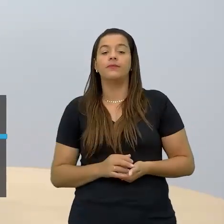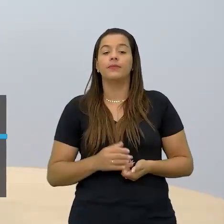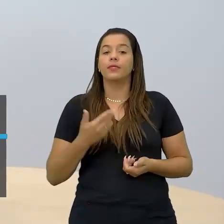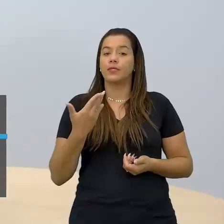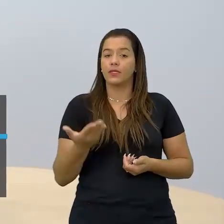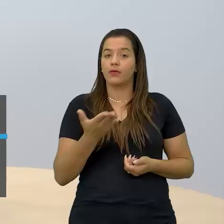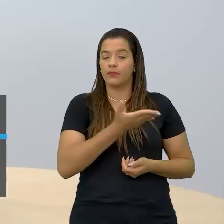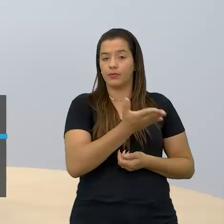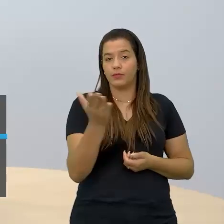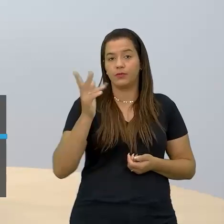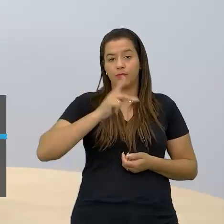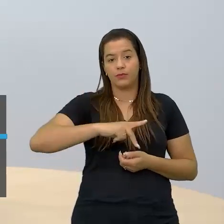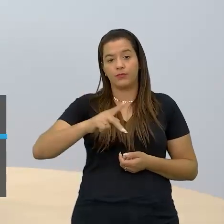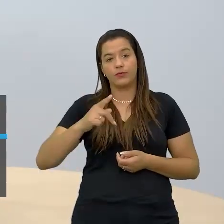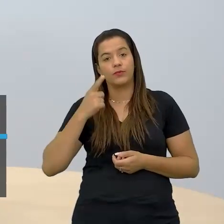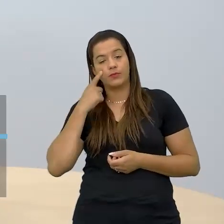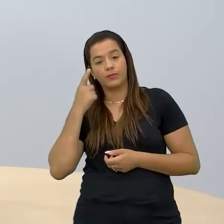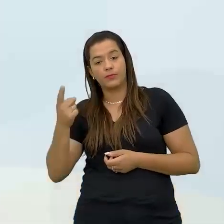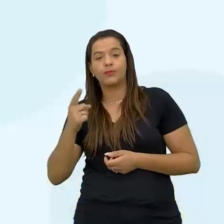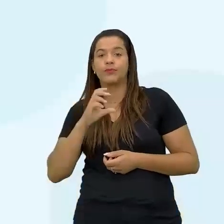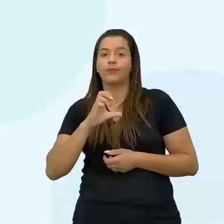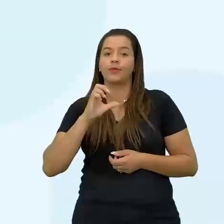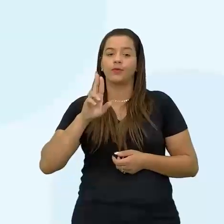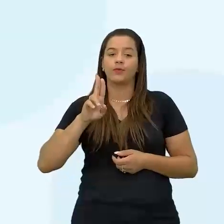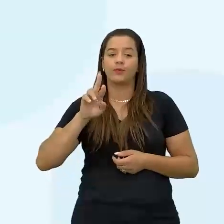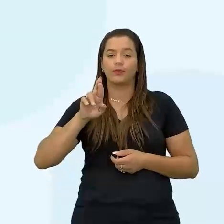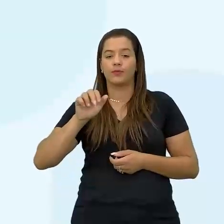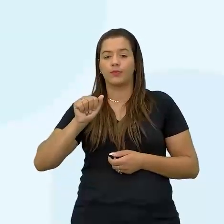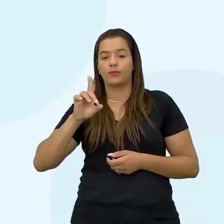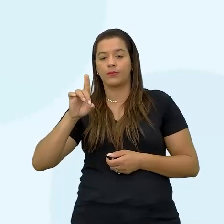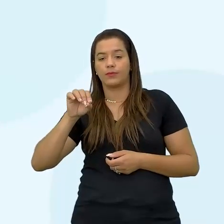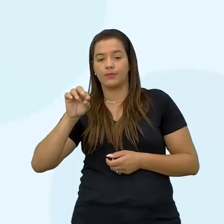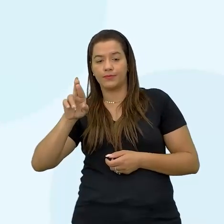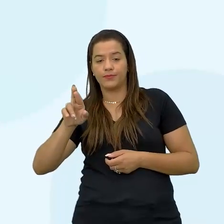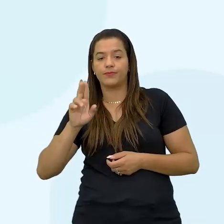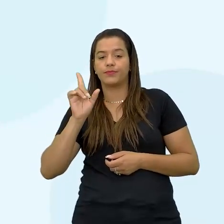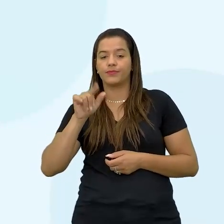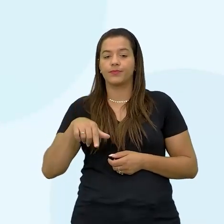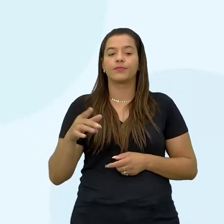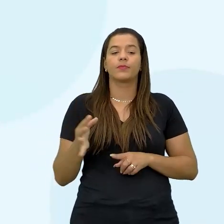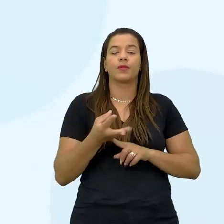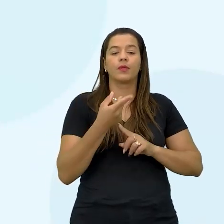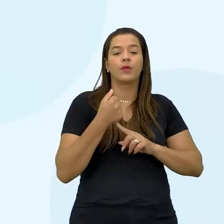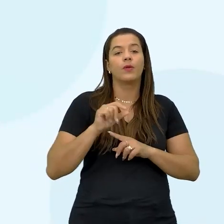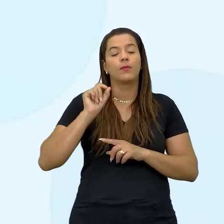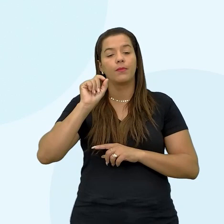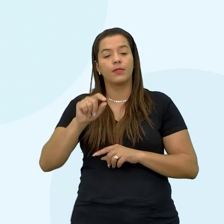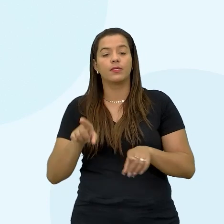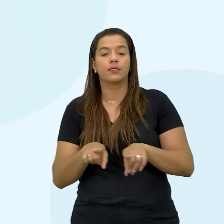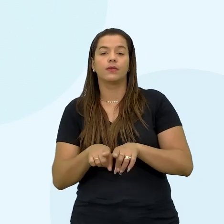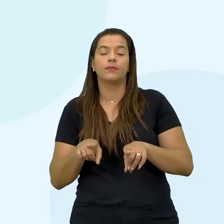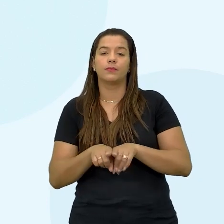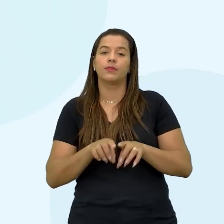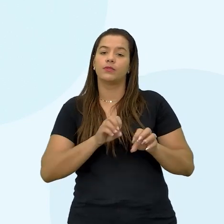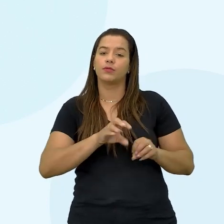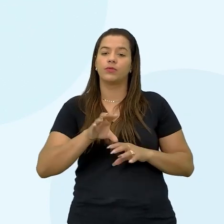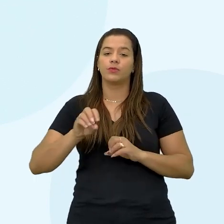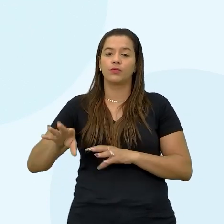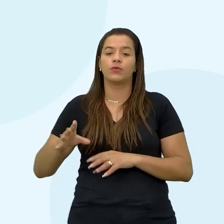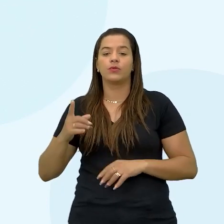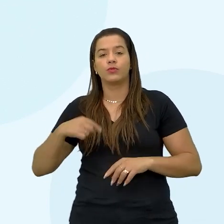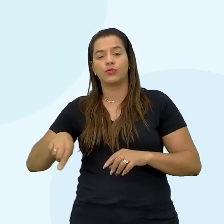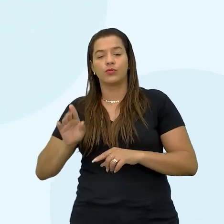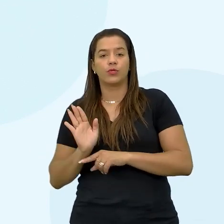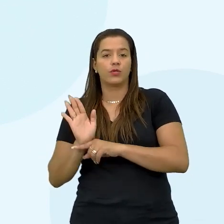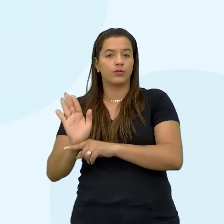é muito importante. A palavra curador, ele vem da arte, mas a educação se apropriou também, né, e agora nós falamos de